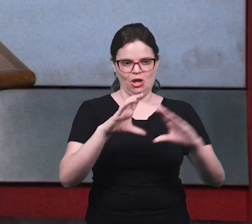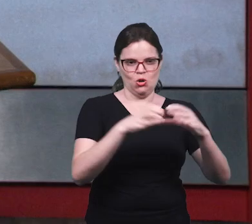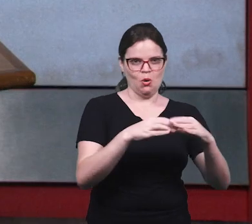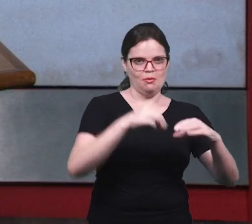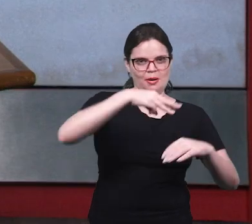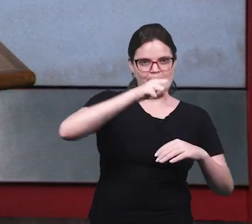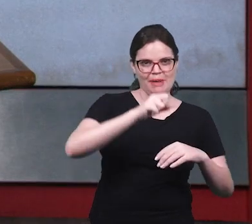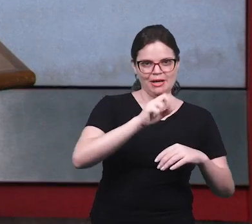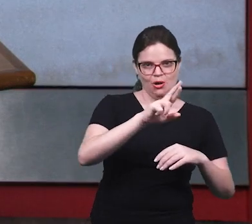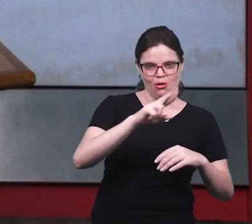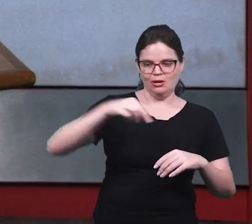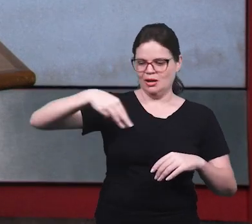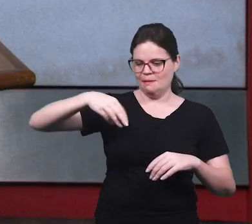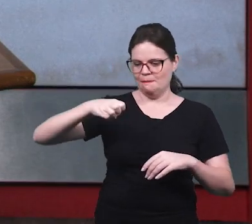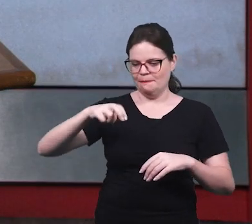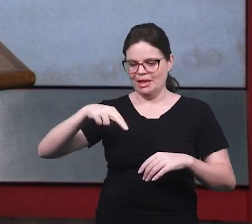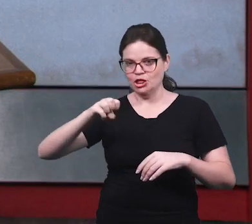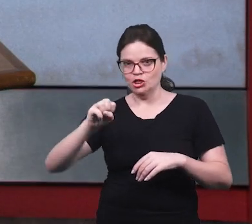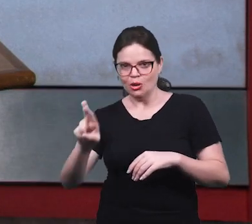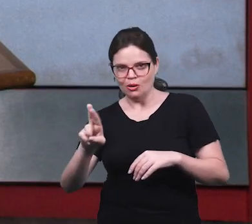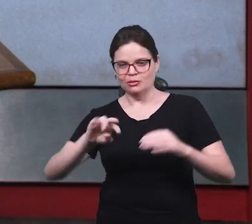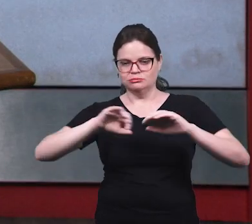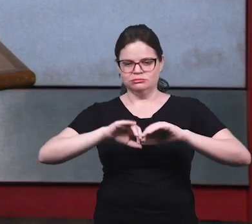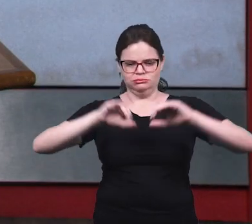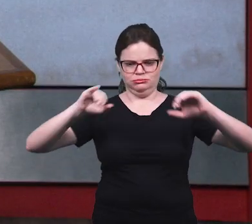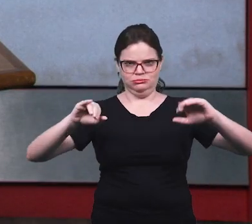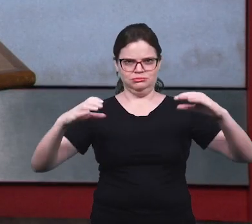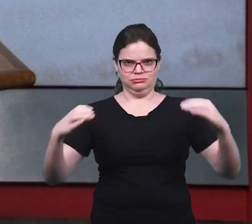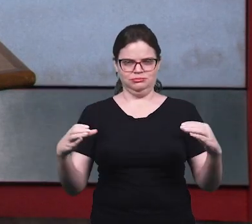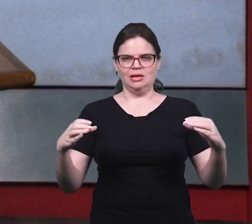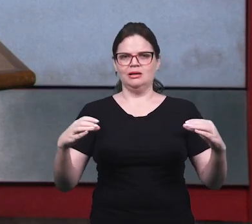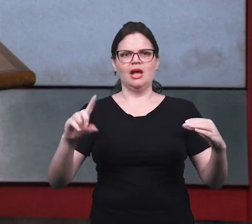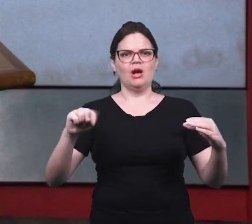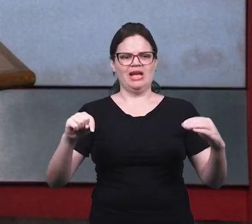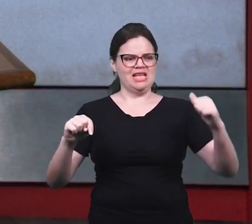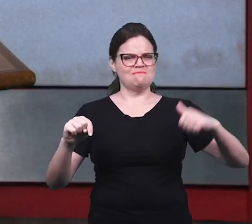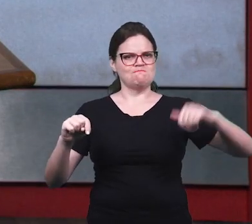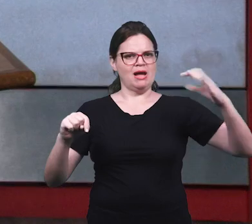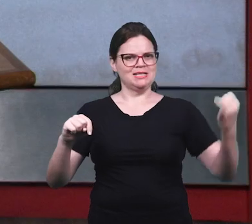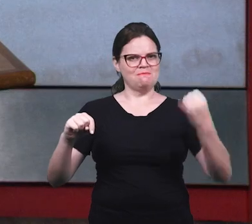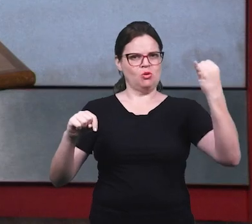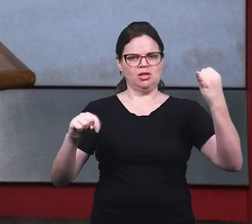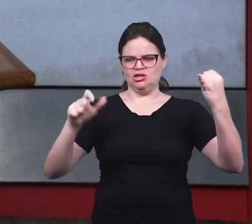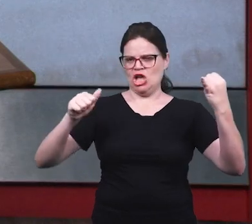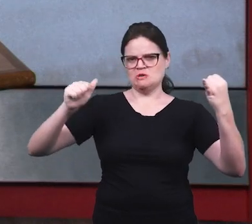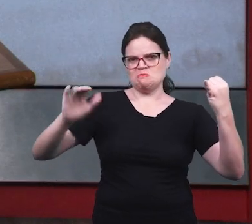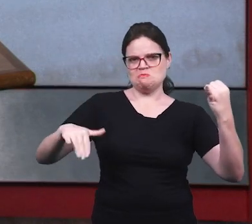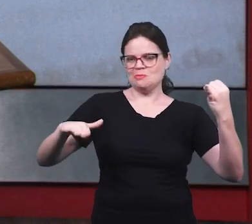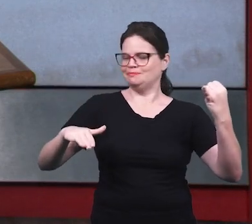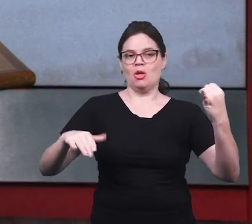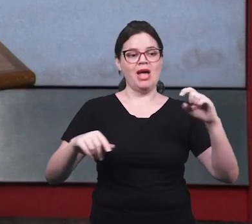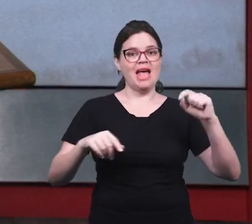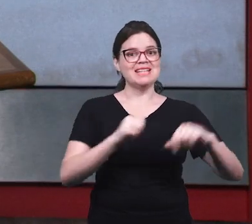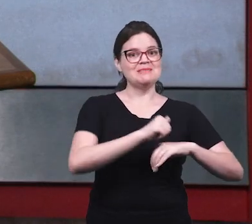maiores e profetas menores tem sido justificada não pelo fato de um profeta ser mais